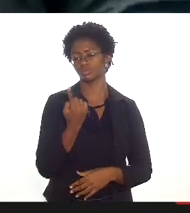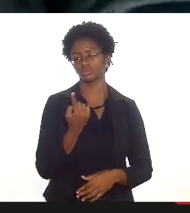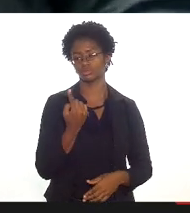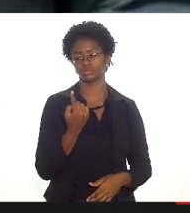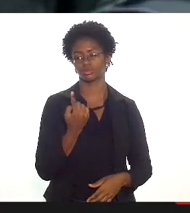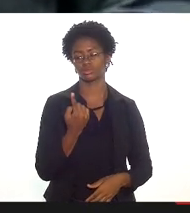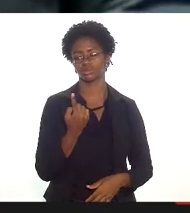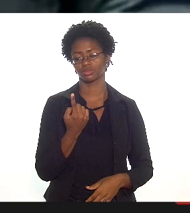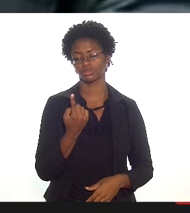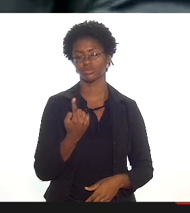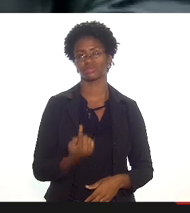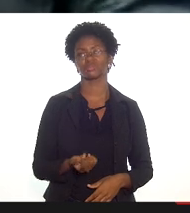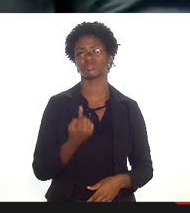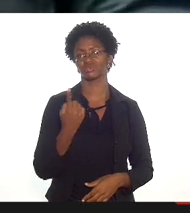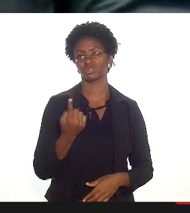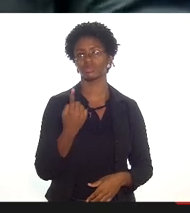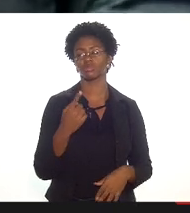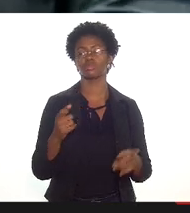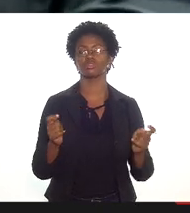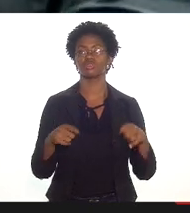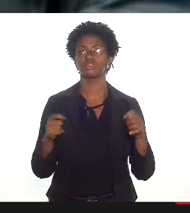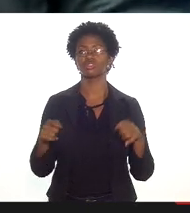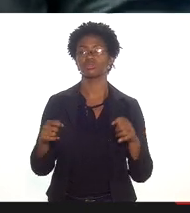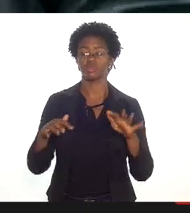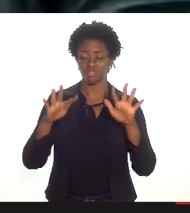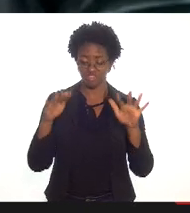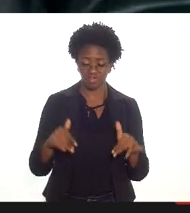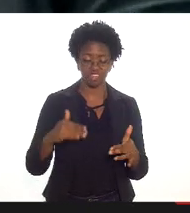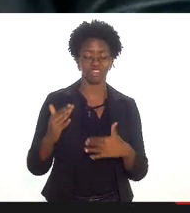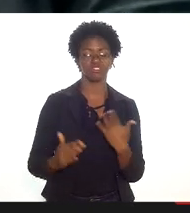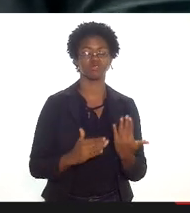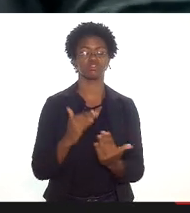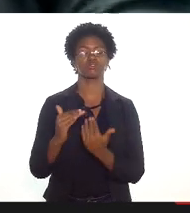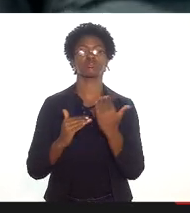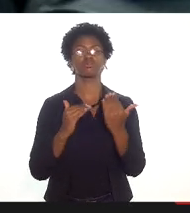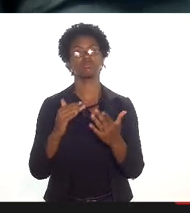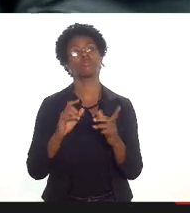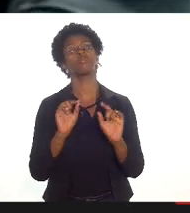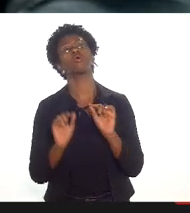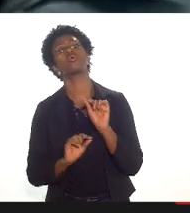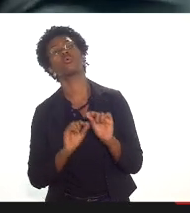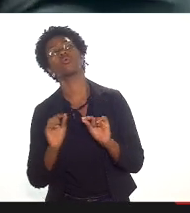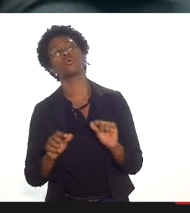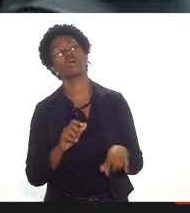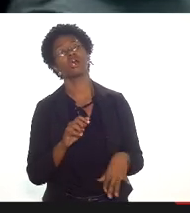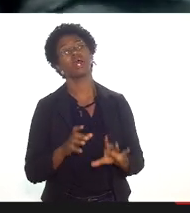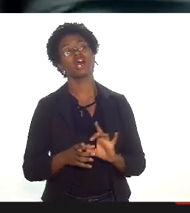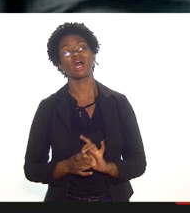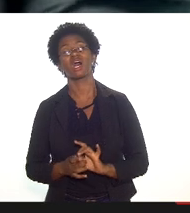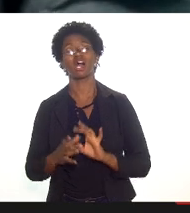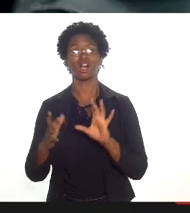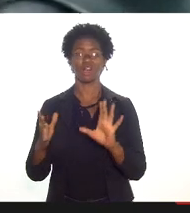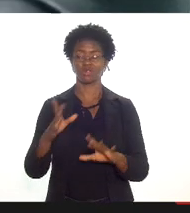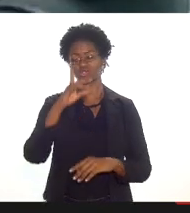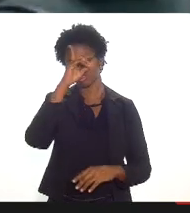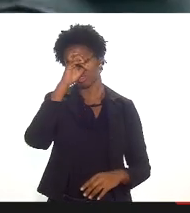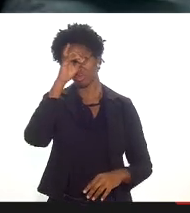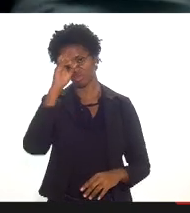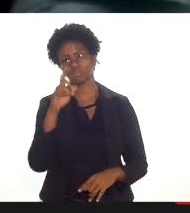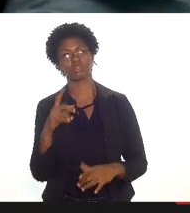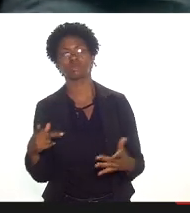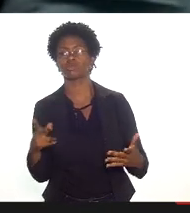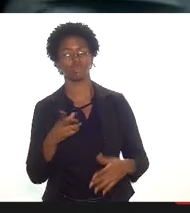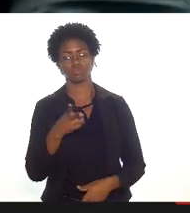o único recurso ainda em fim de desenvolvimento é o momento da alta hospitalar, que ela ainda não está